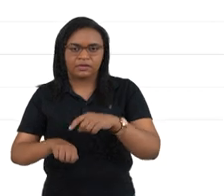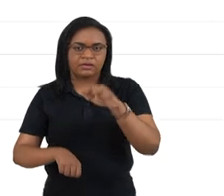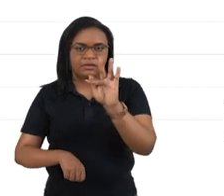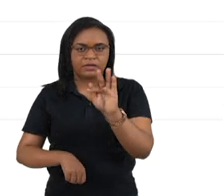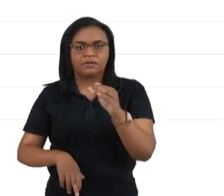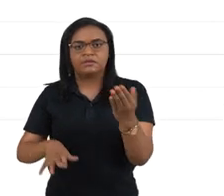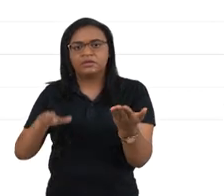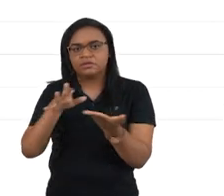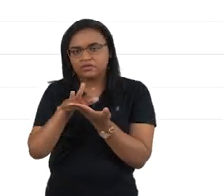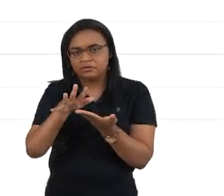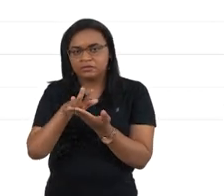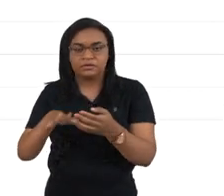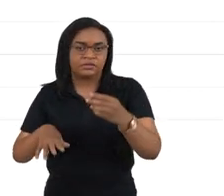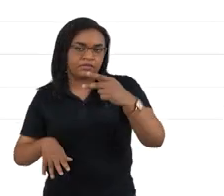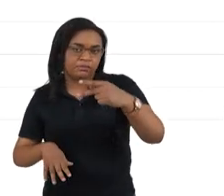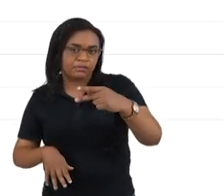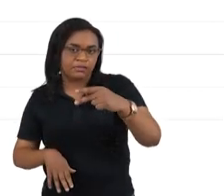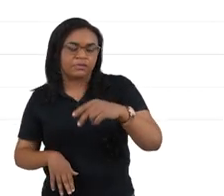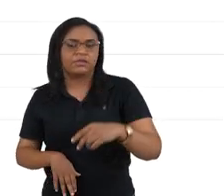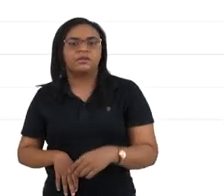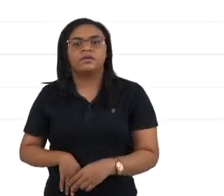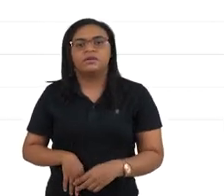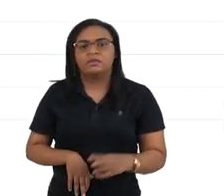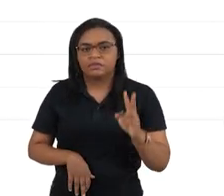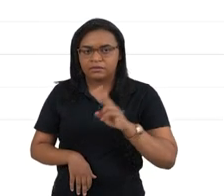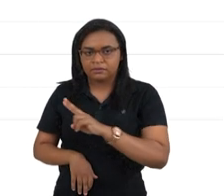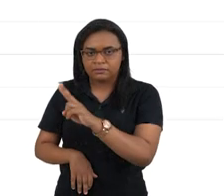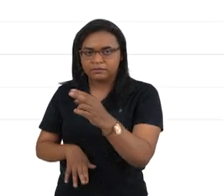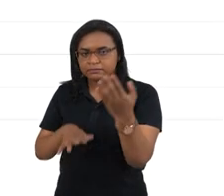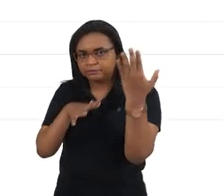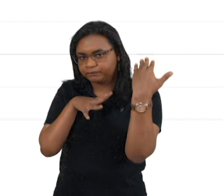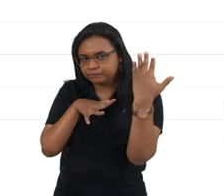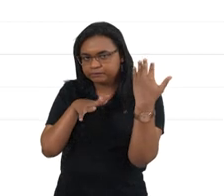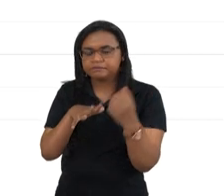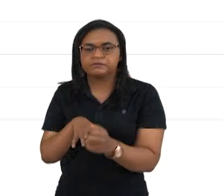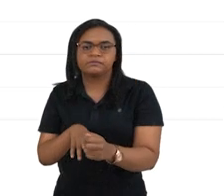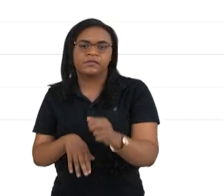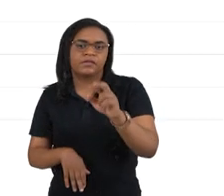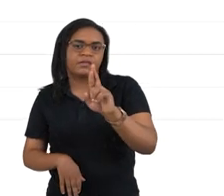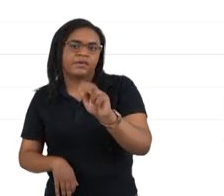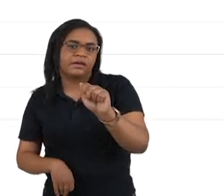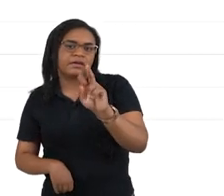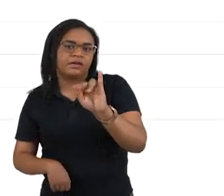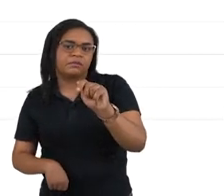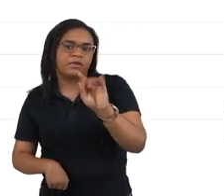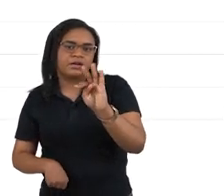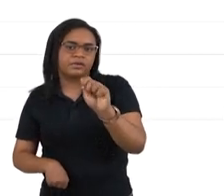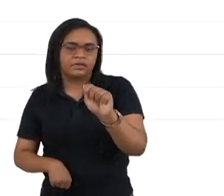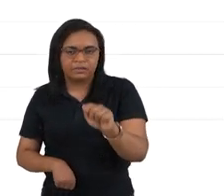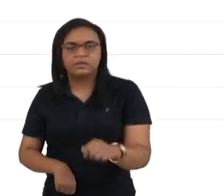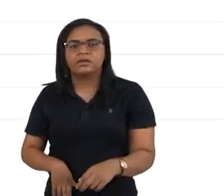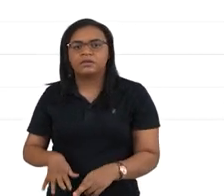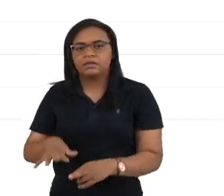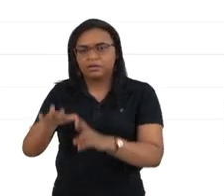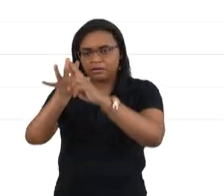dividido por P. É a mesma configuração que a gente viu agora há pouco para Aryabhata. Então, ó, essa é a regra